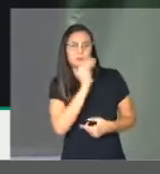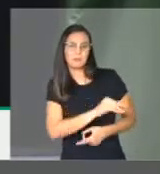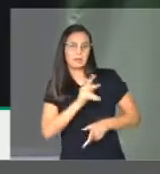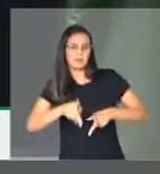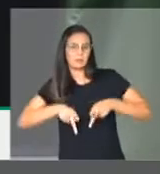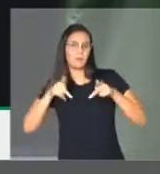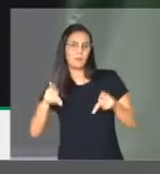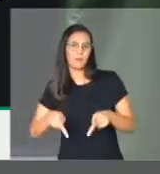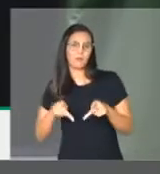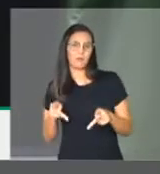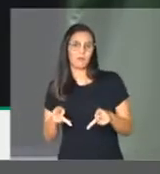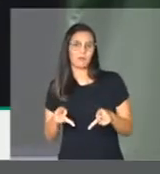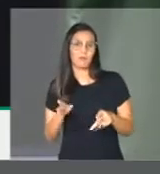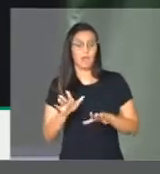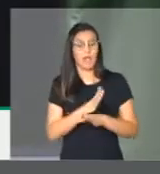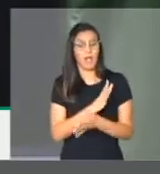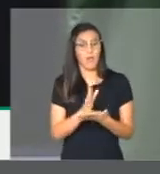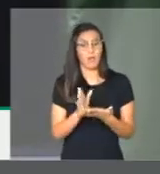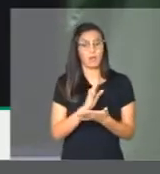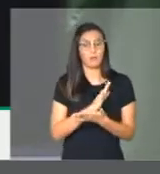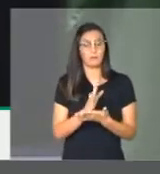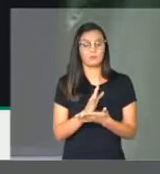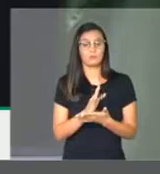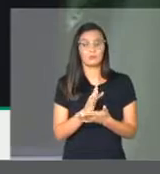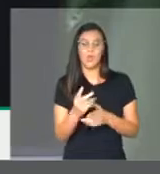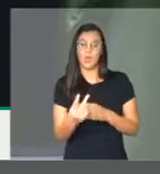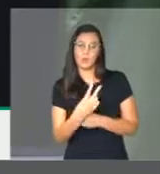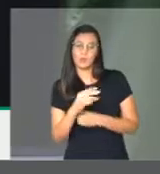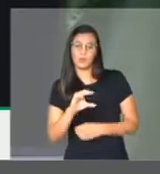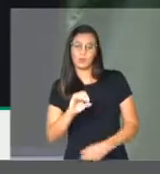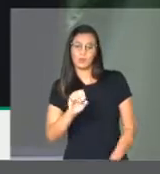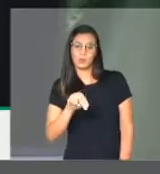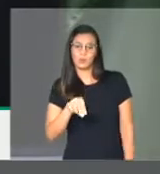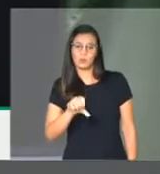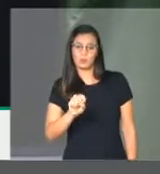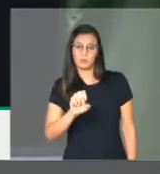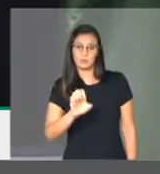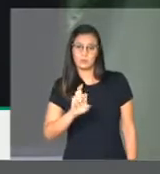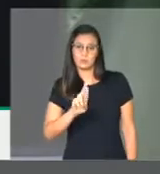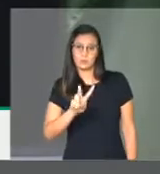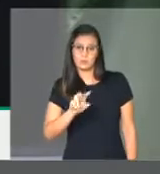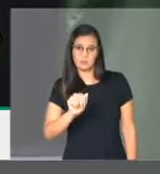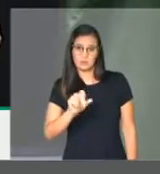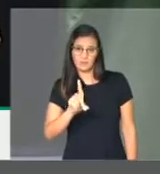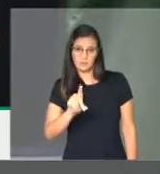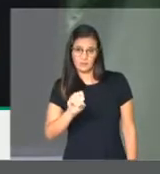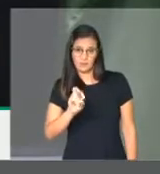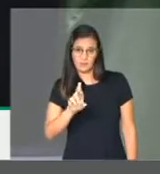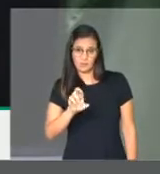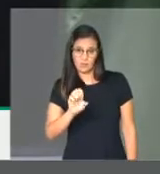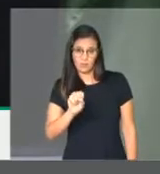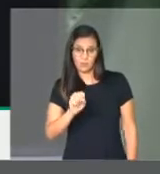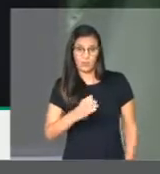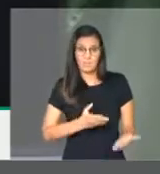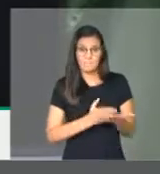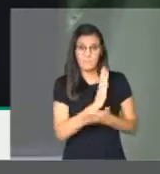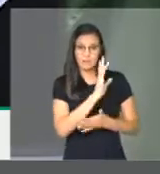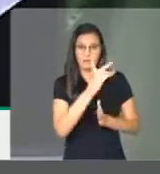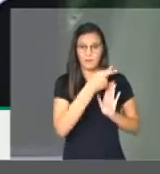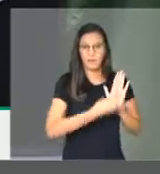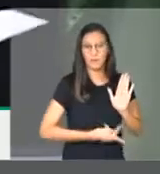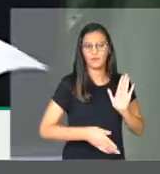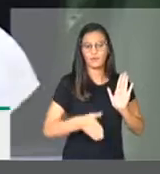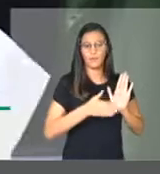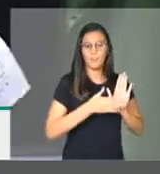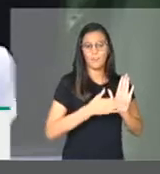os setores conservadores buscavam freneticamente aprovar pautas do seu interesse, nem